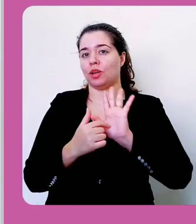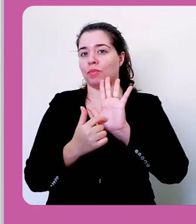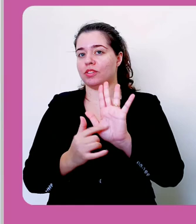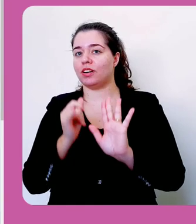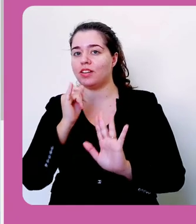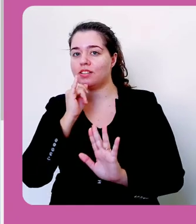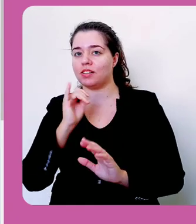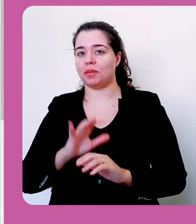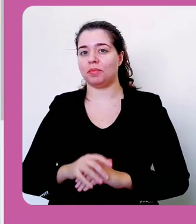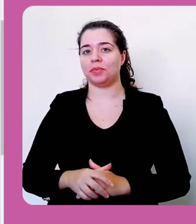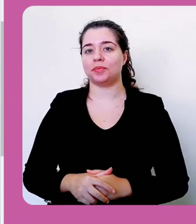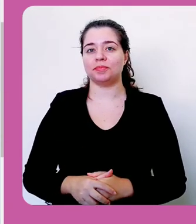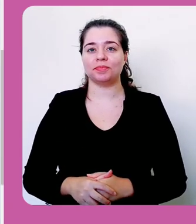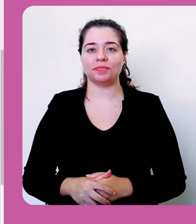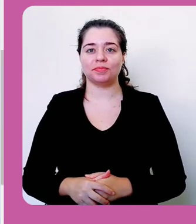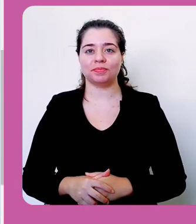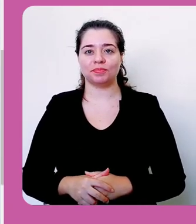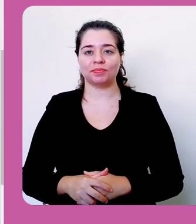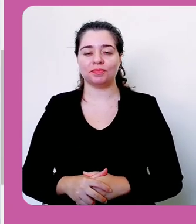todos.